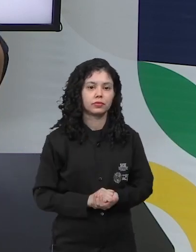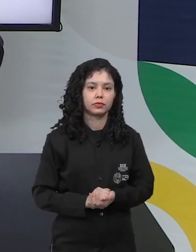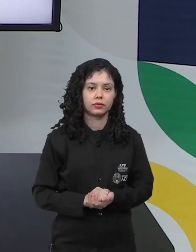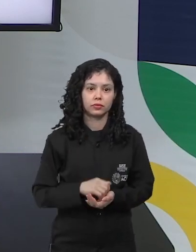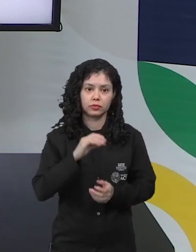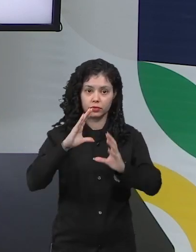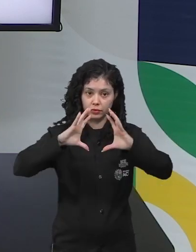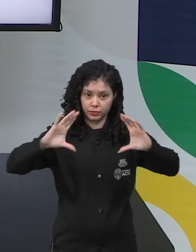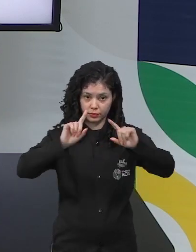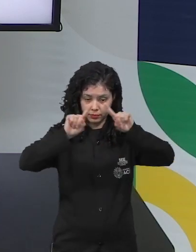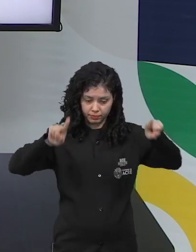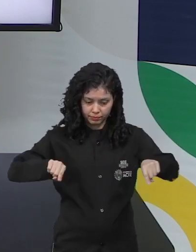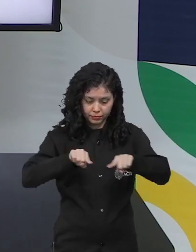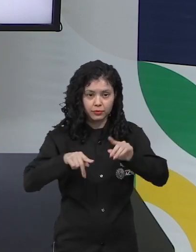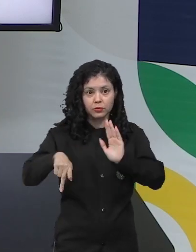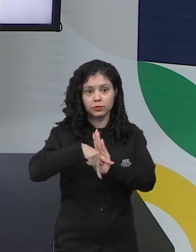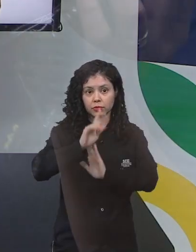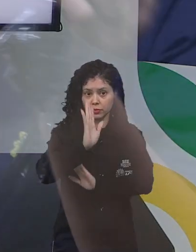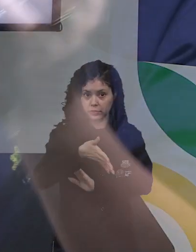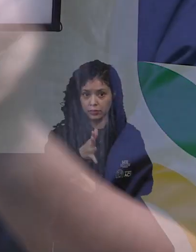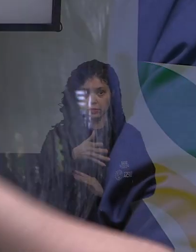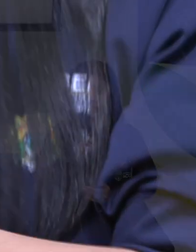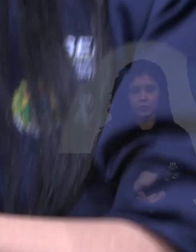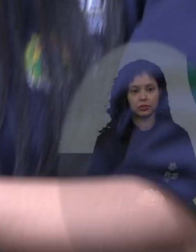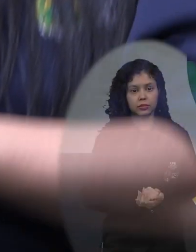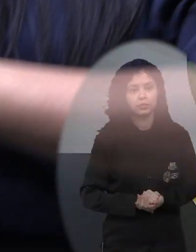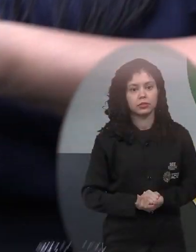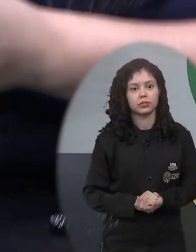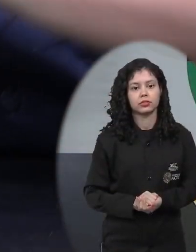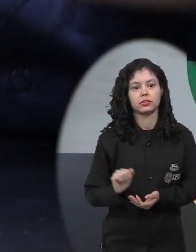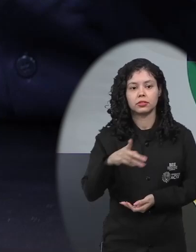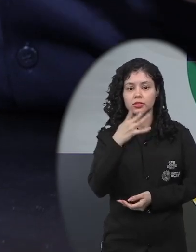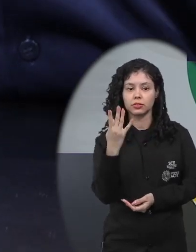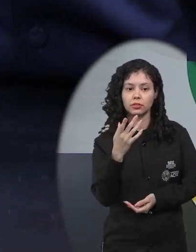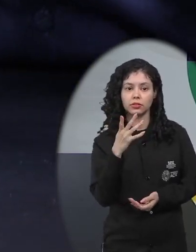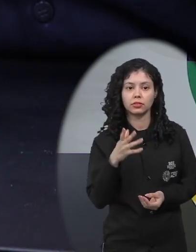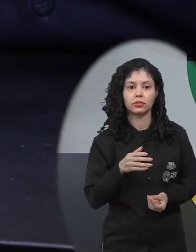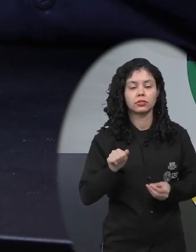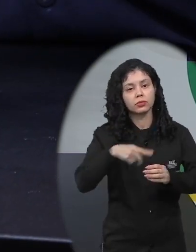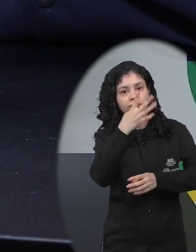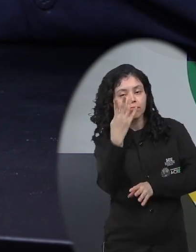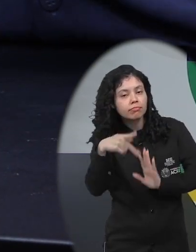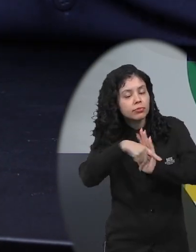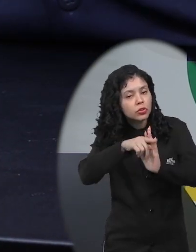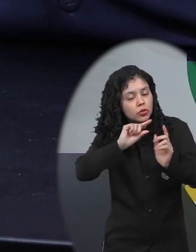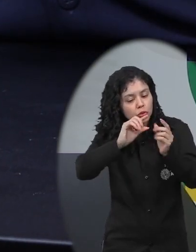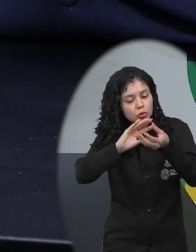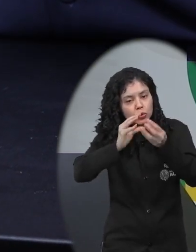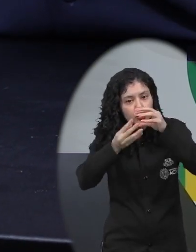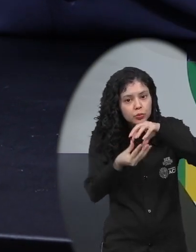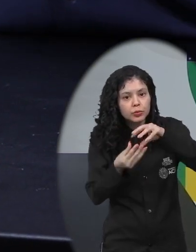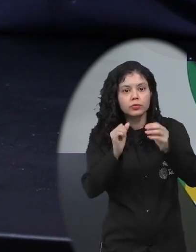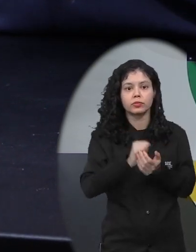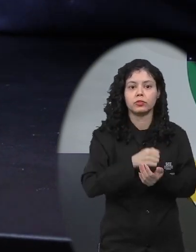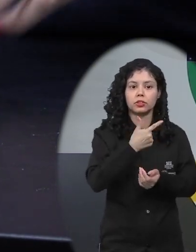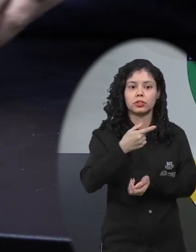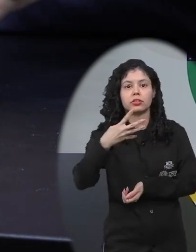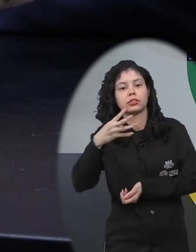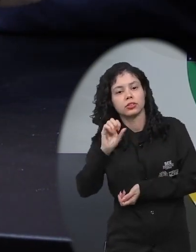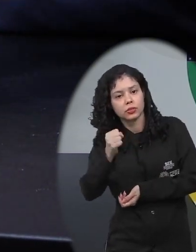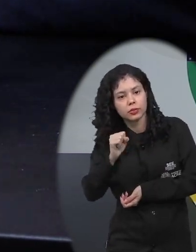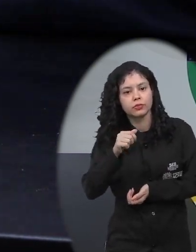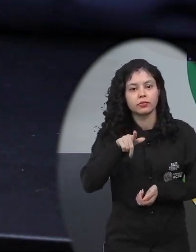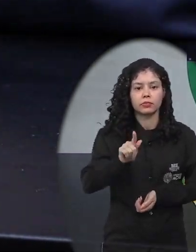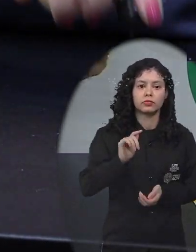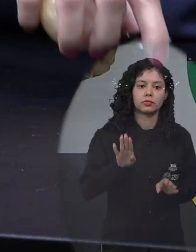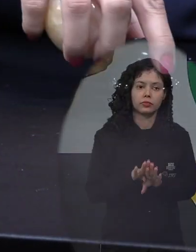aqui, ó, essa quantidade aqui eu já tinha pesado previamente. Então, essa quantidade aqui de bolinhas tem 248